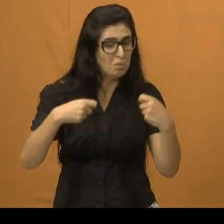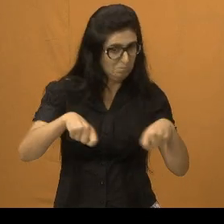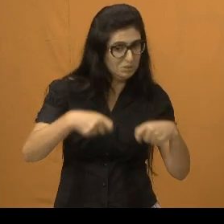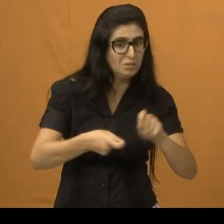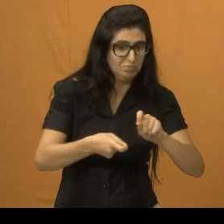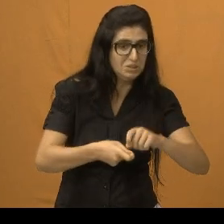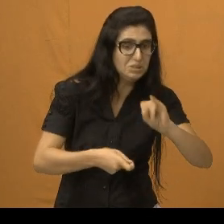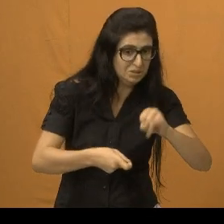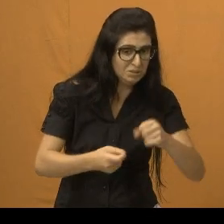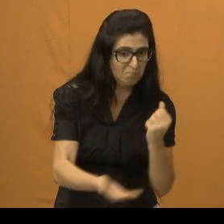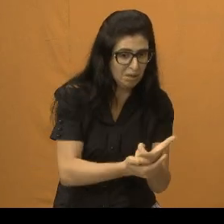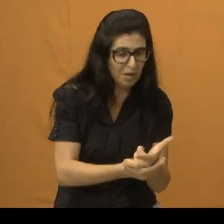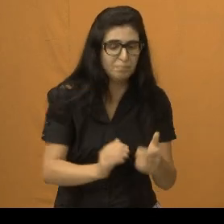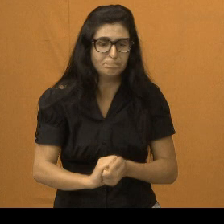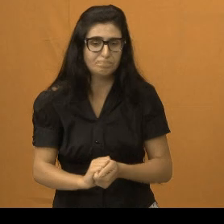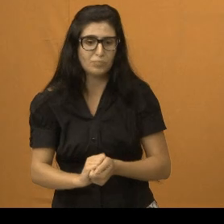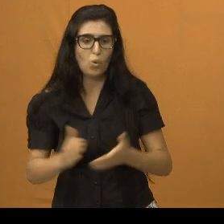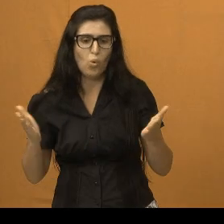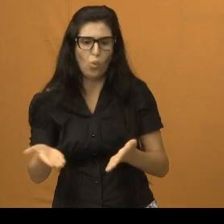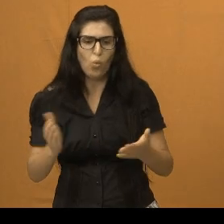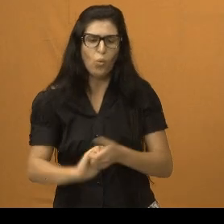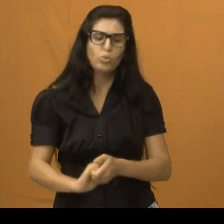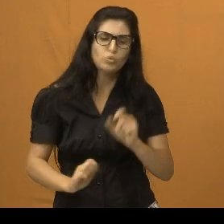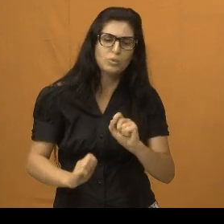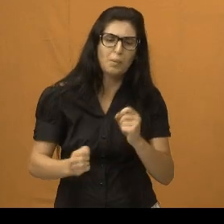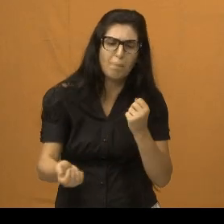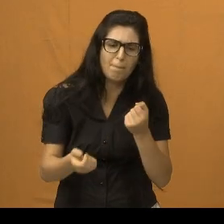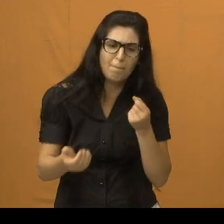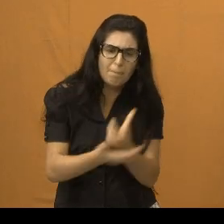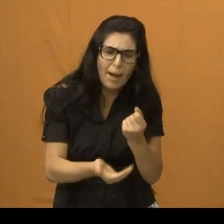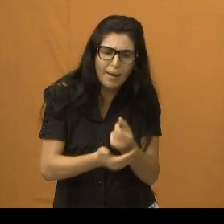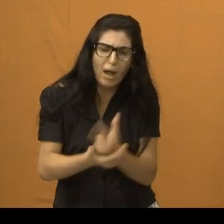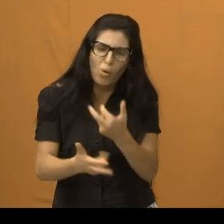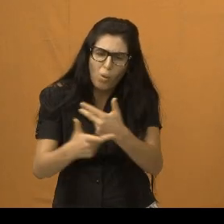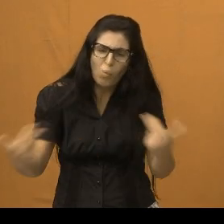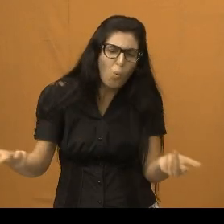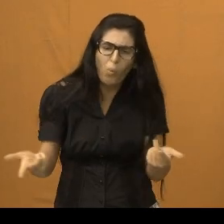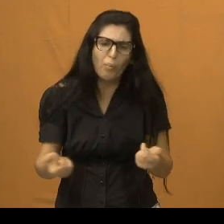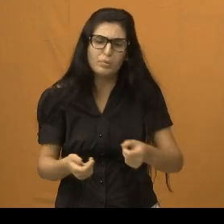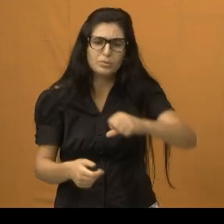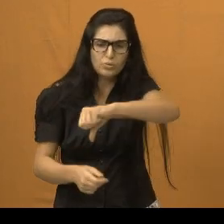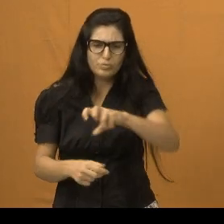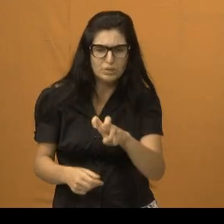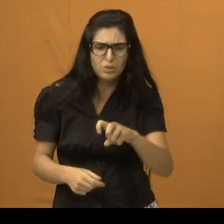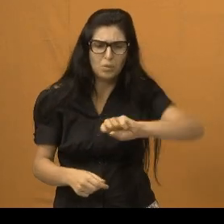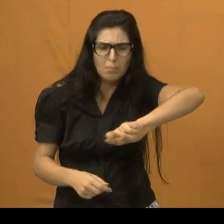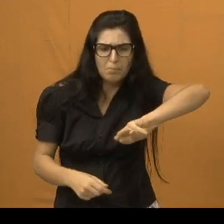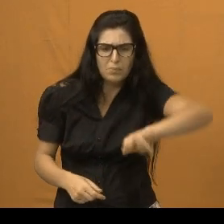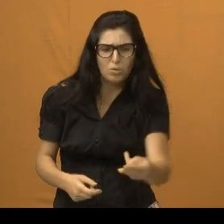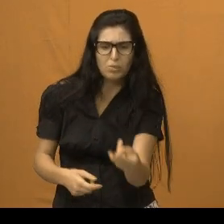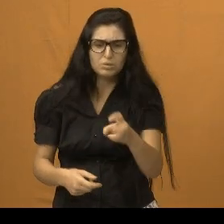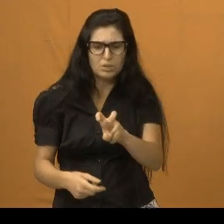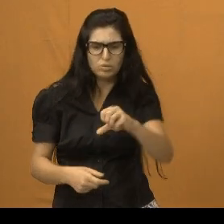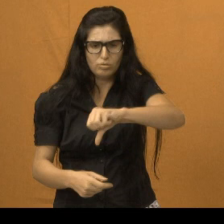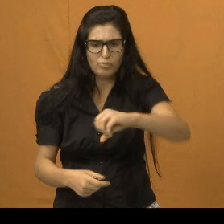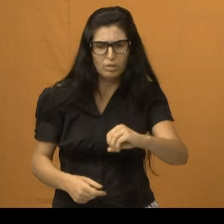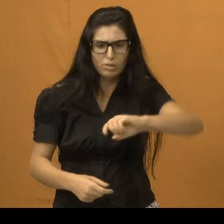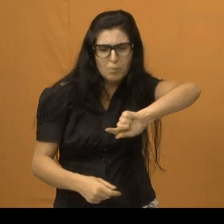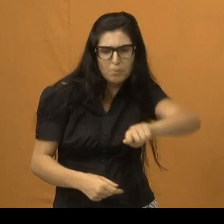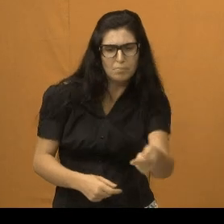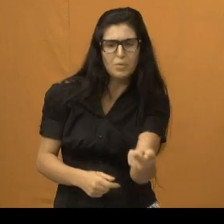Receitas de serviços, temos a previsão orçamentária em 95 milhões e 590 mil, na